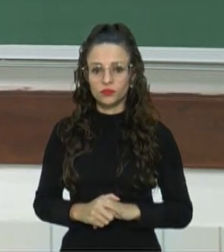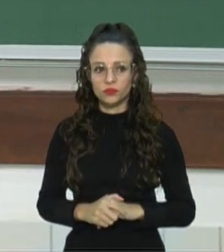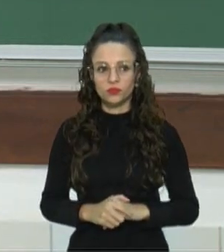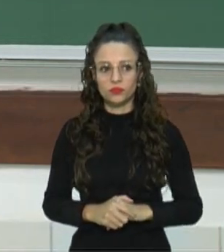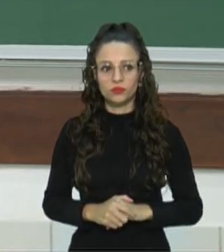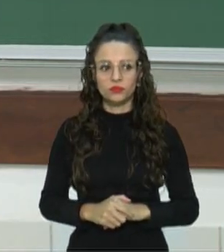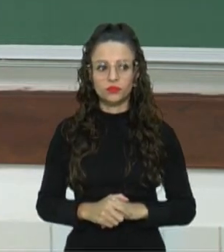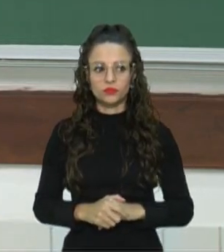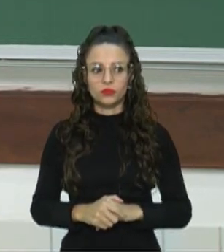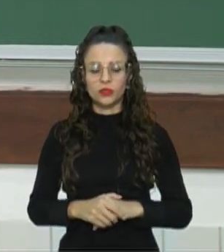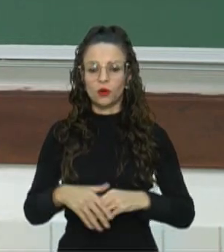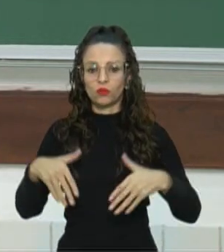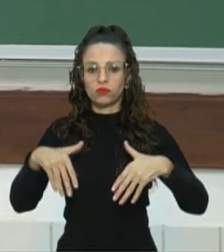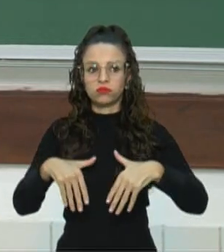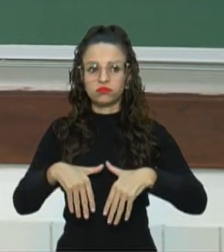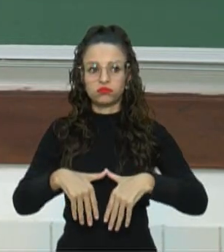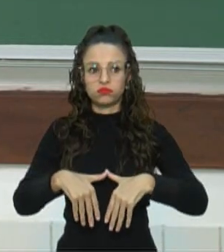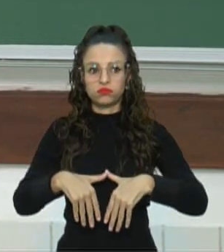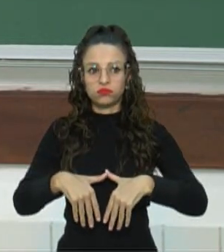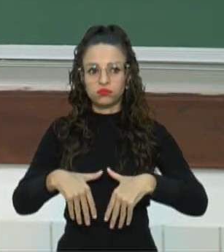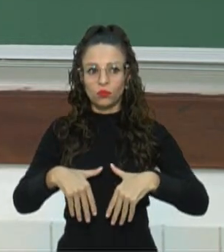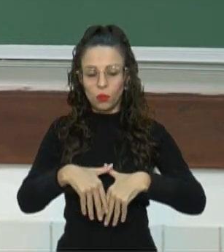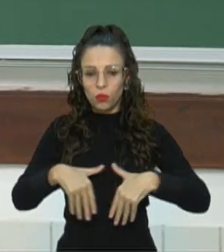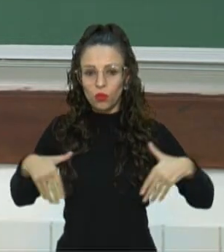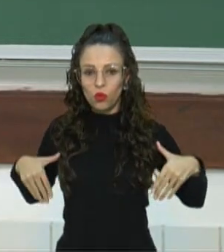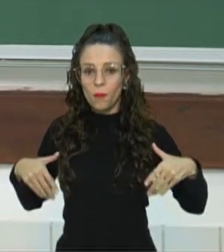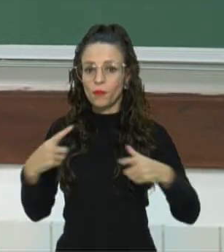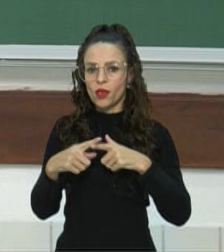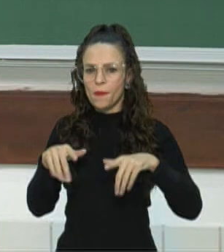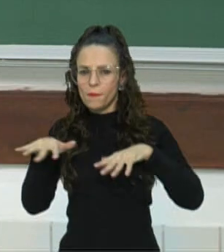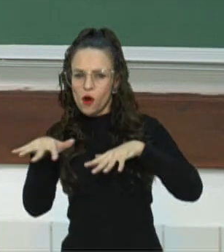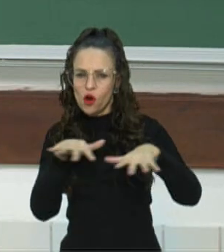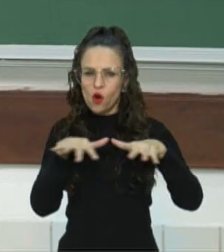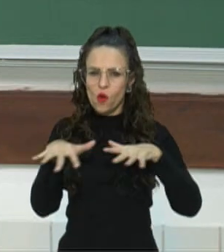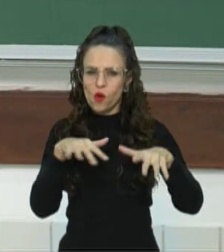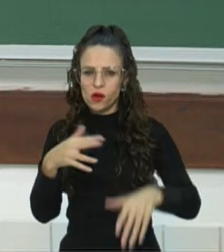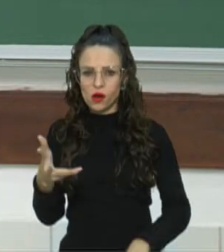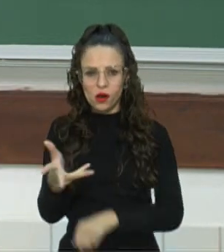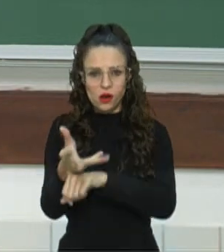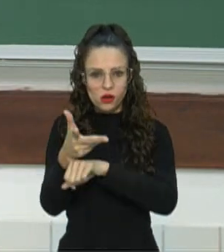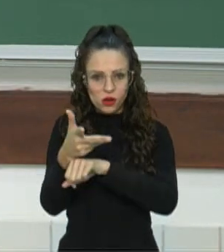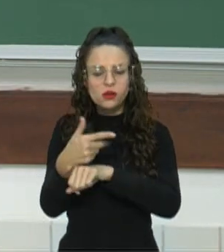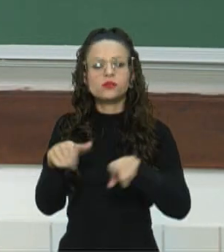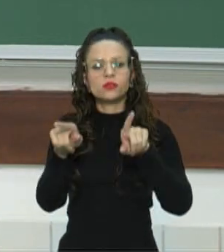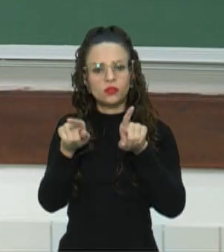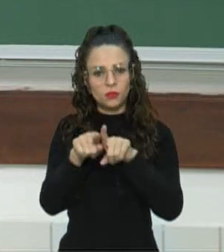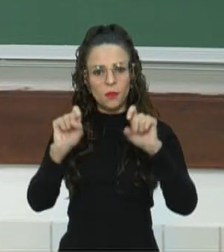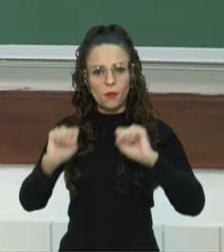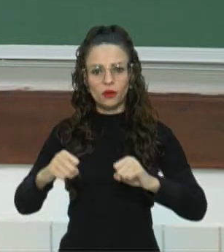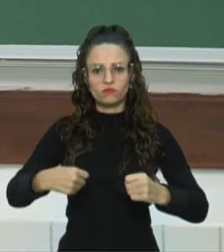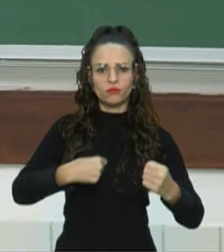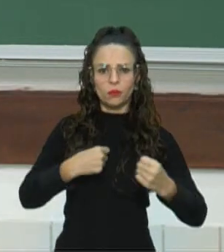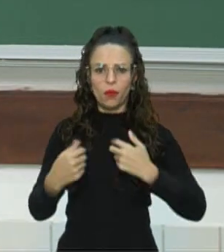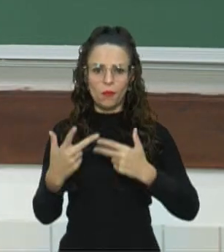do tórax também, né? Então essa proteção, como os golpes são rápidos, os movimentos são rápidos, né? Então também pode ser dado